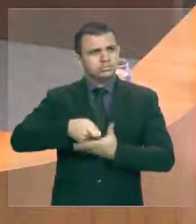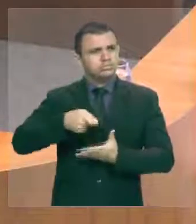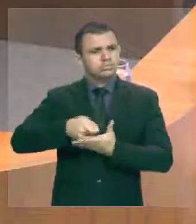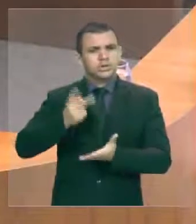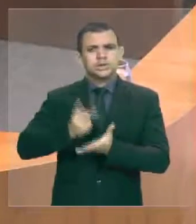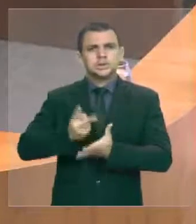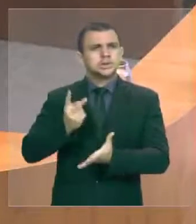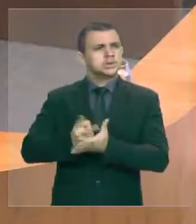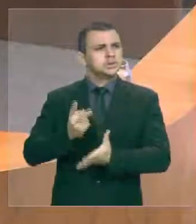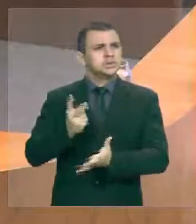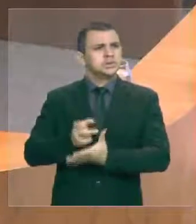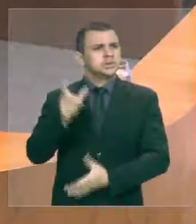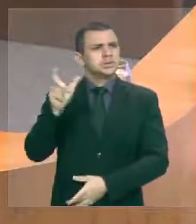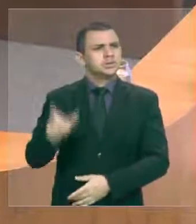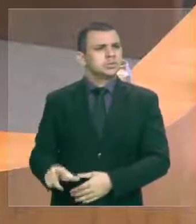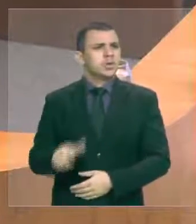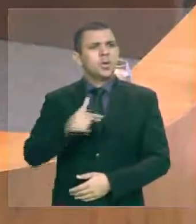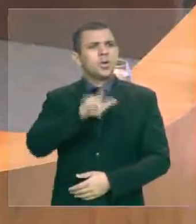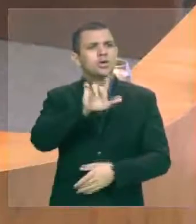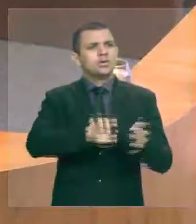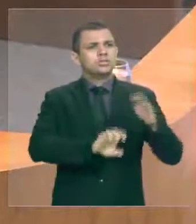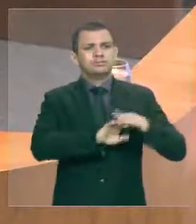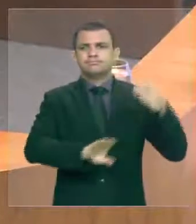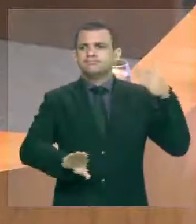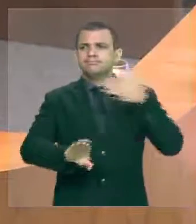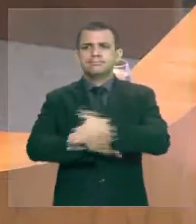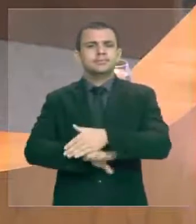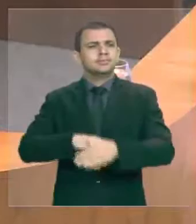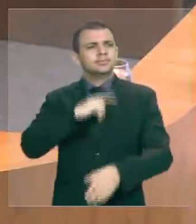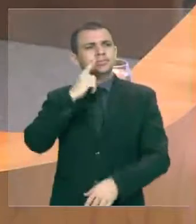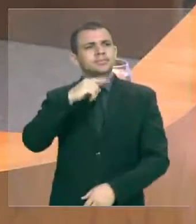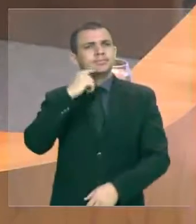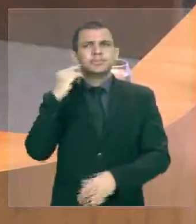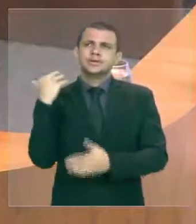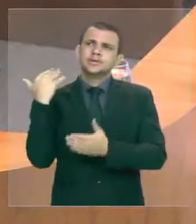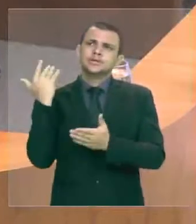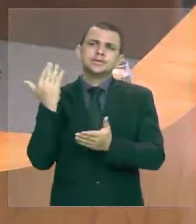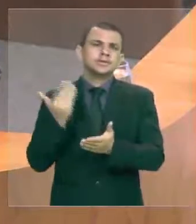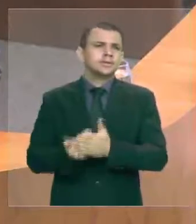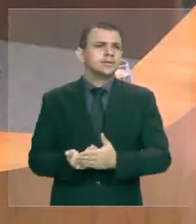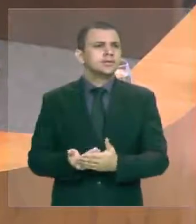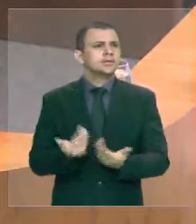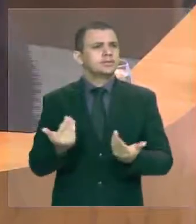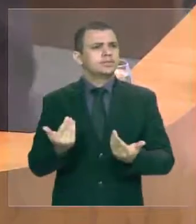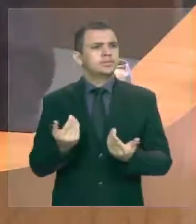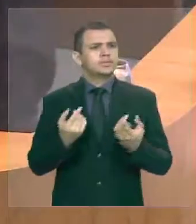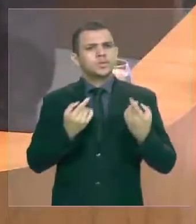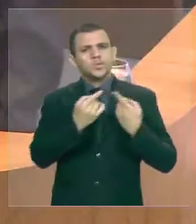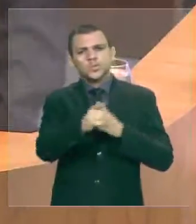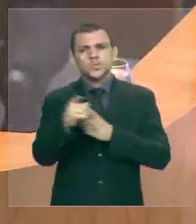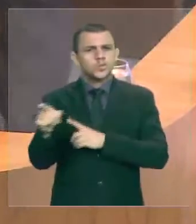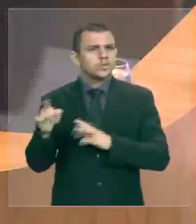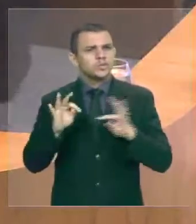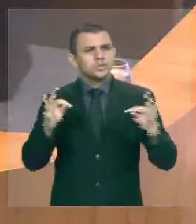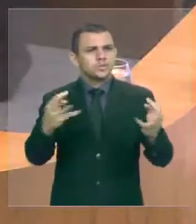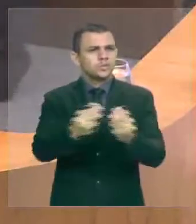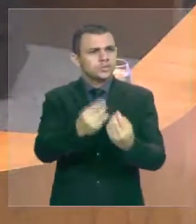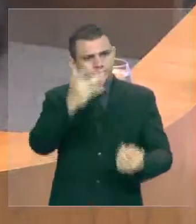impenetrável que se sustenta ao longo do tempo contra tudo e contra todos.